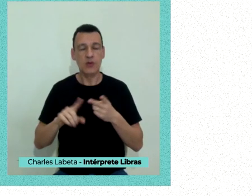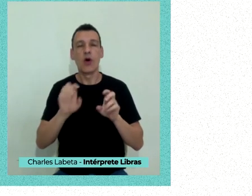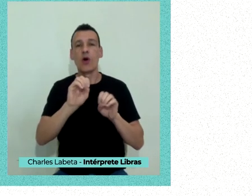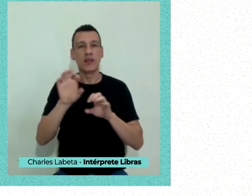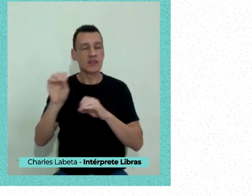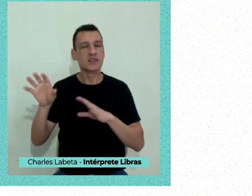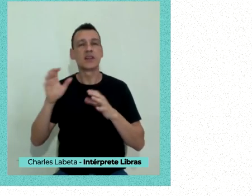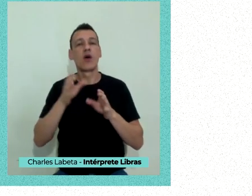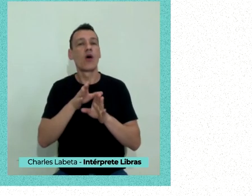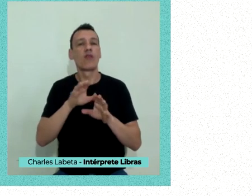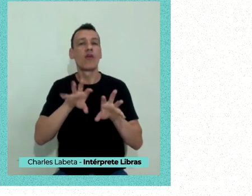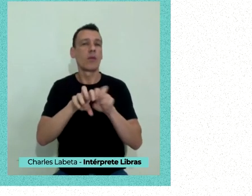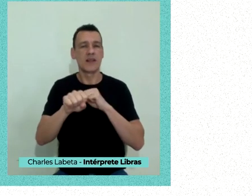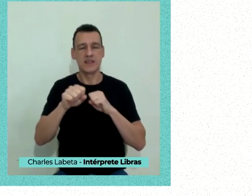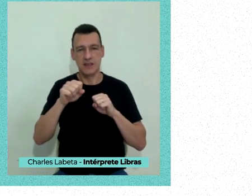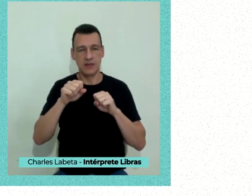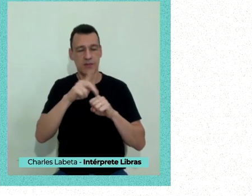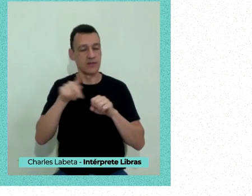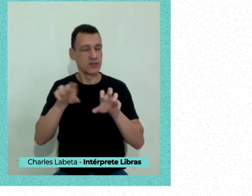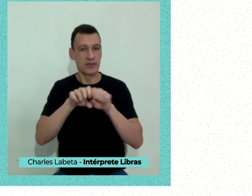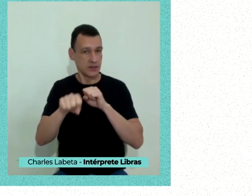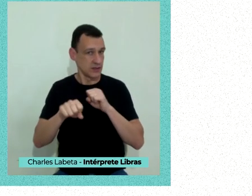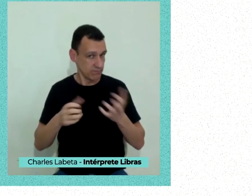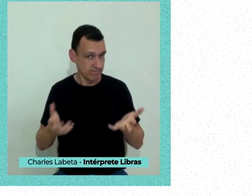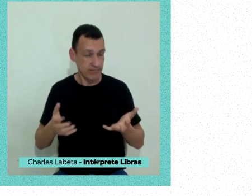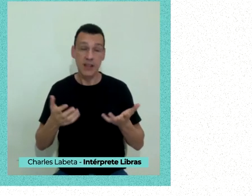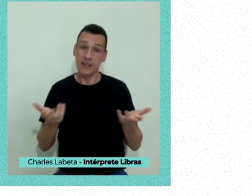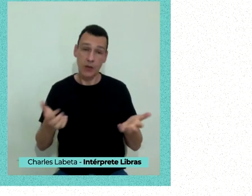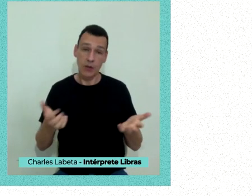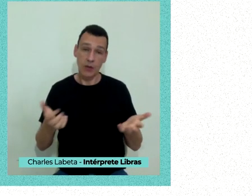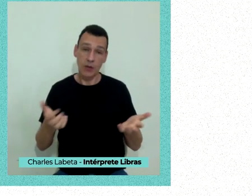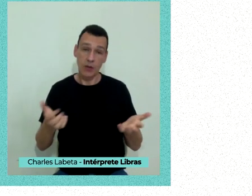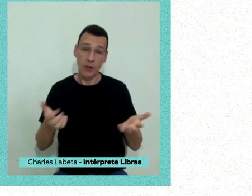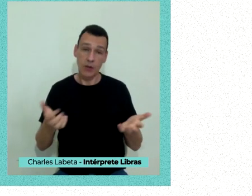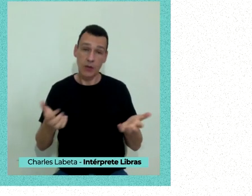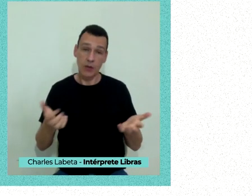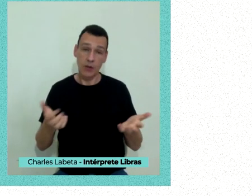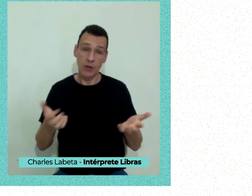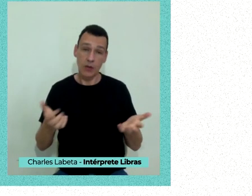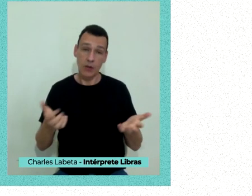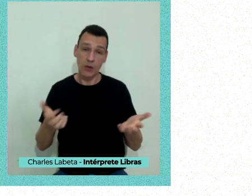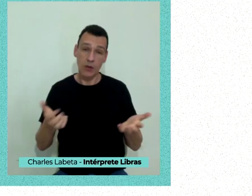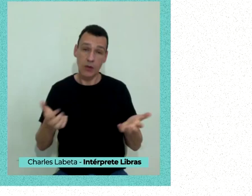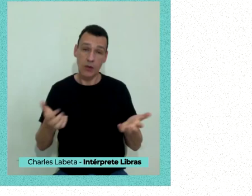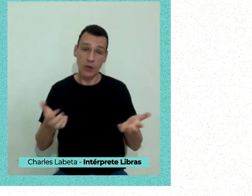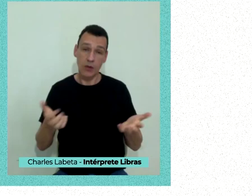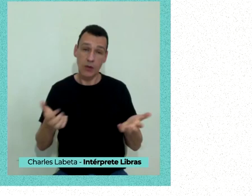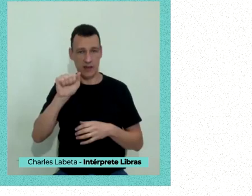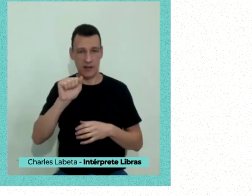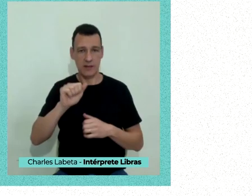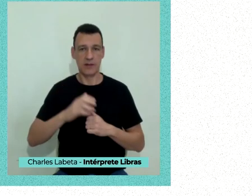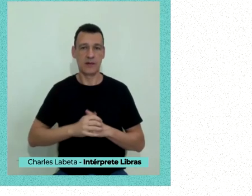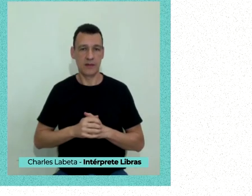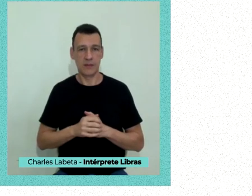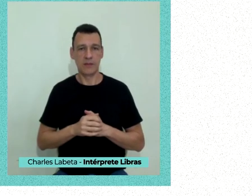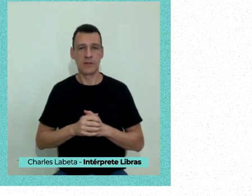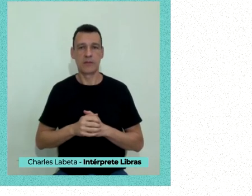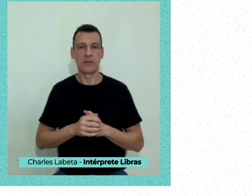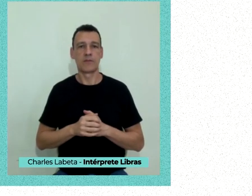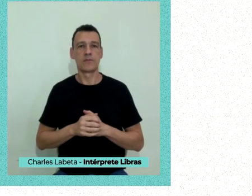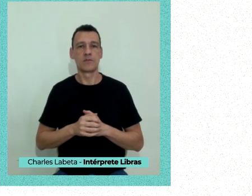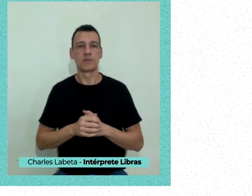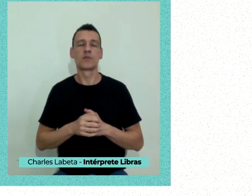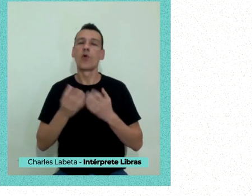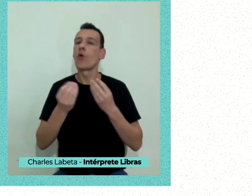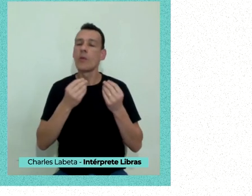seus profissionais. E para começar, eu vou convidar você, Odara, para contar para a gente como é que a gente faz essa escola